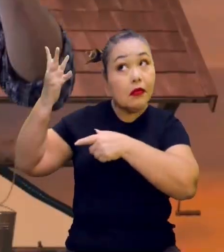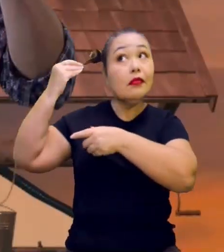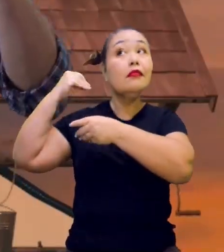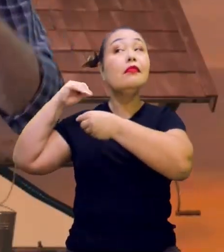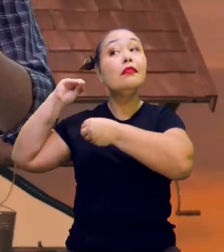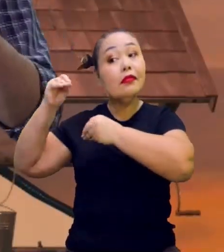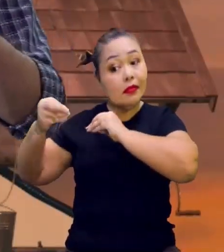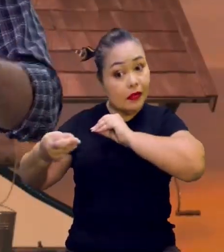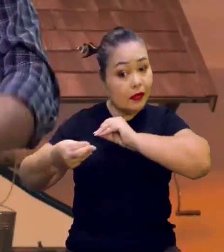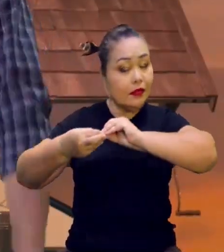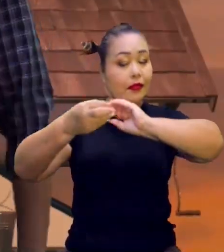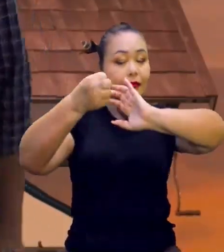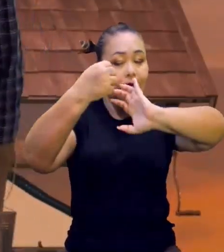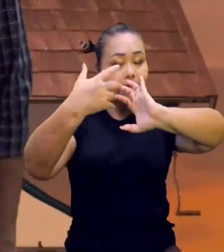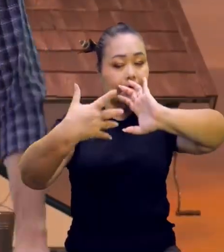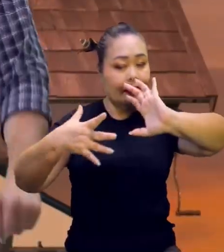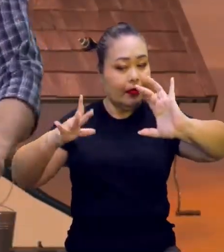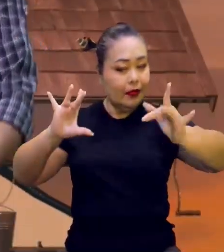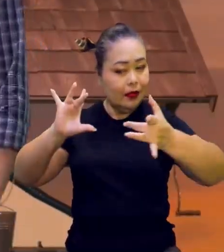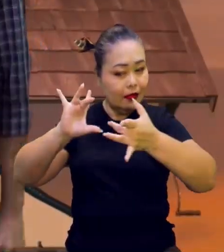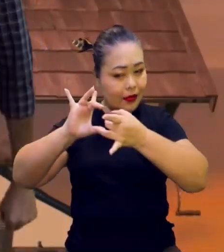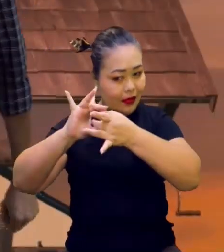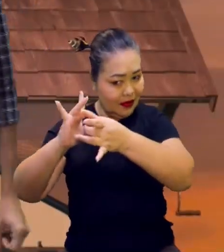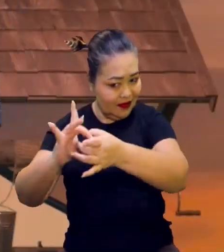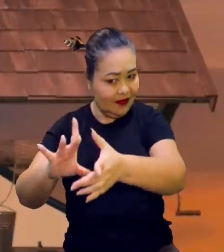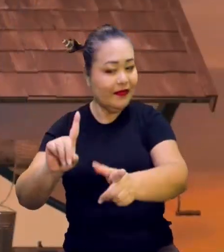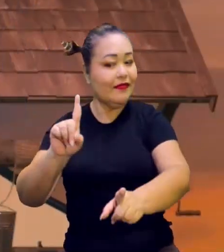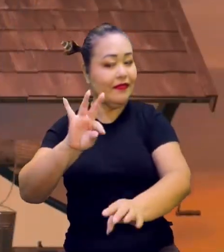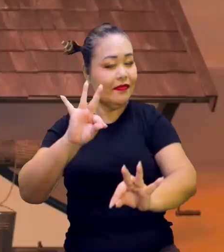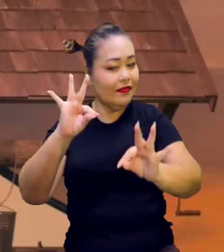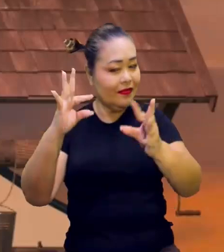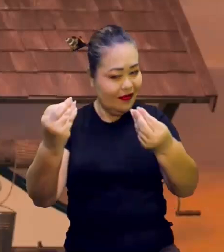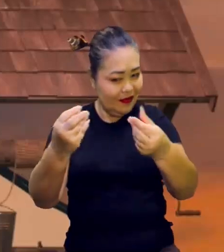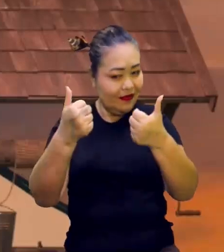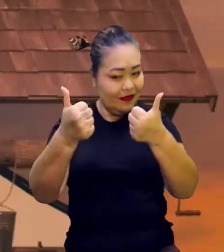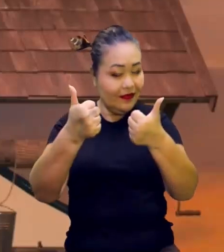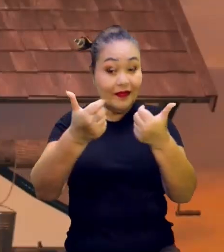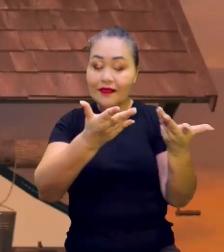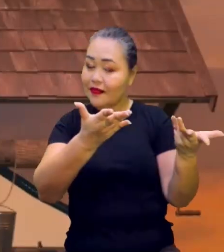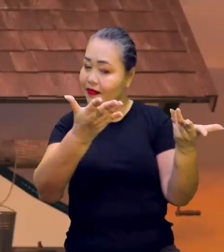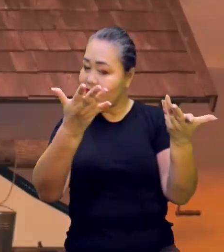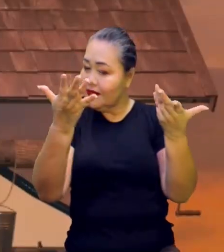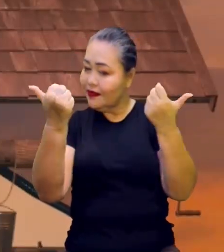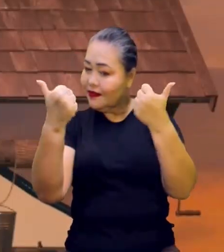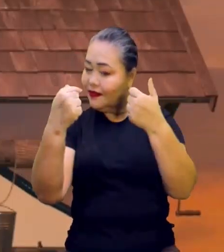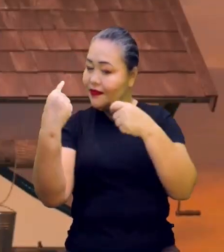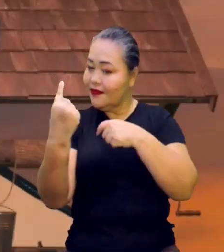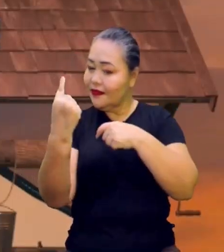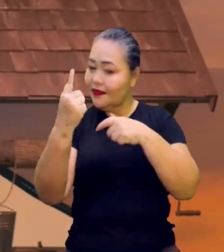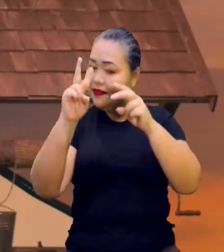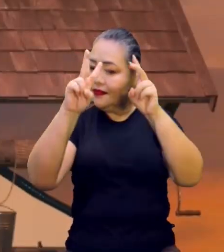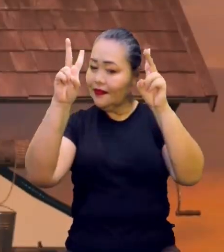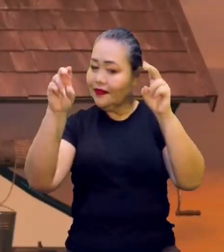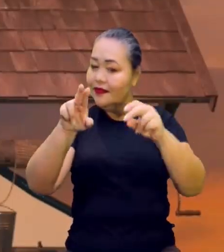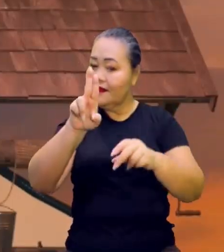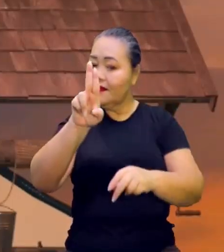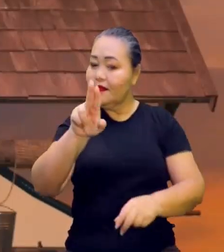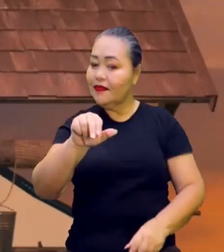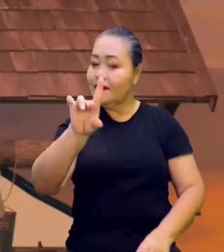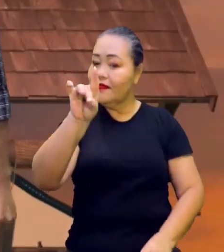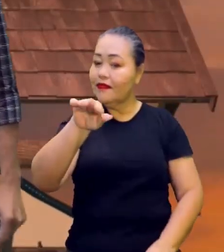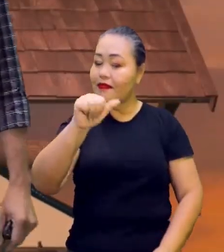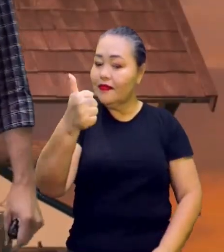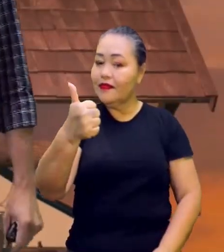vocês vão ver que está tudo interligado, tá bom? Então, galera, vamos ver aí o primeiro assunto da unidade